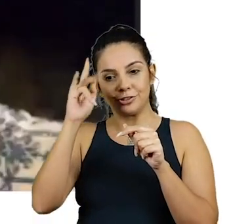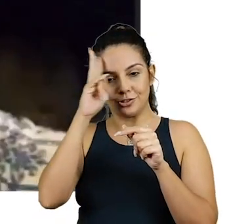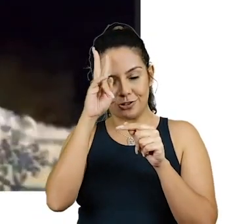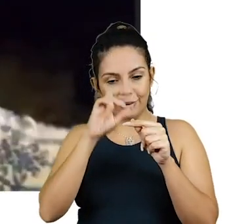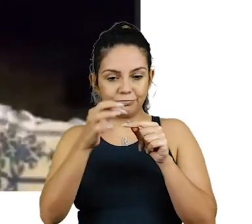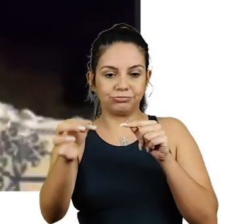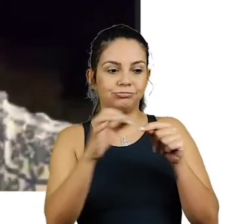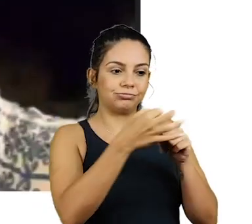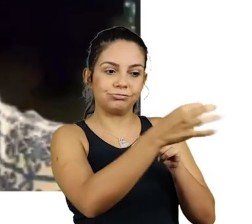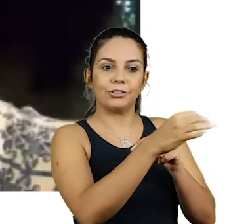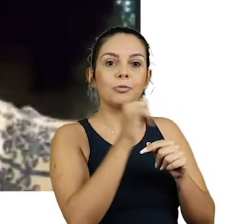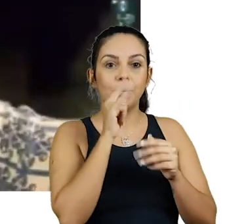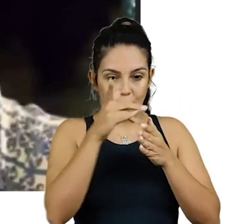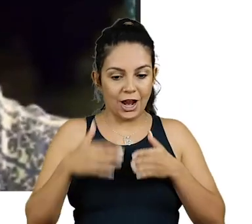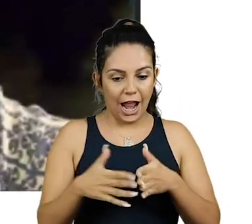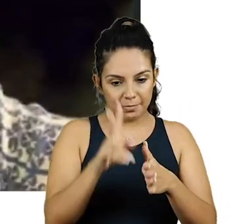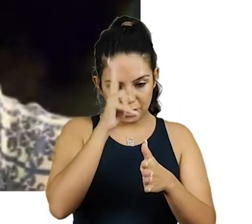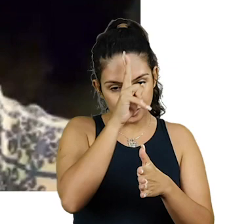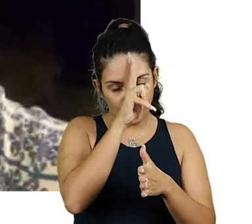Como é que